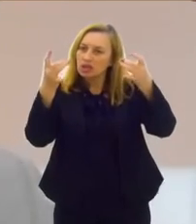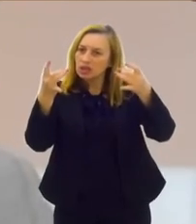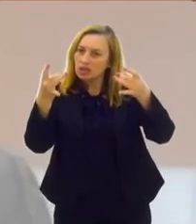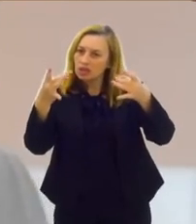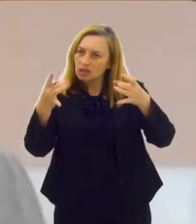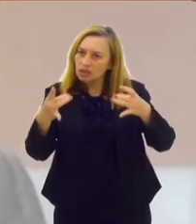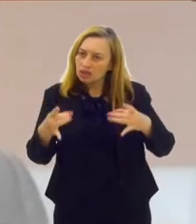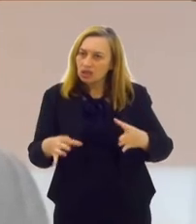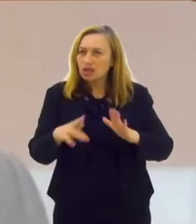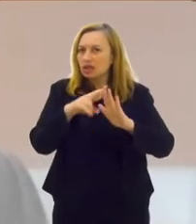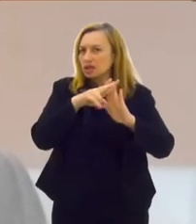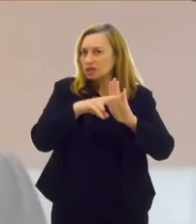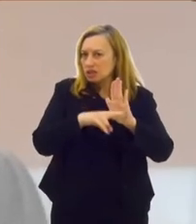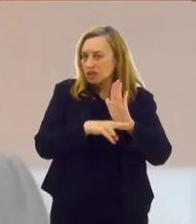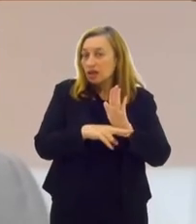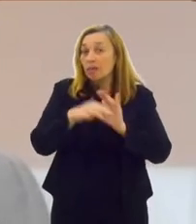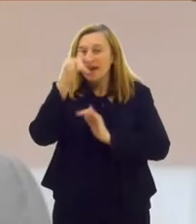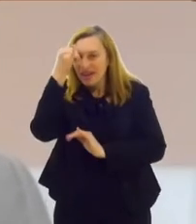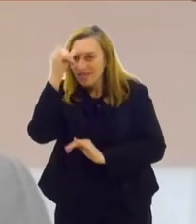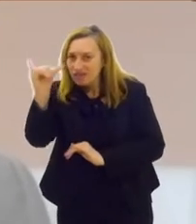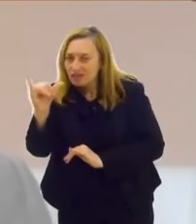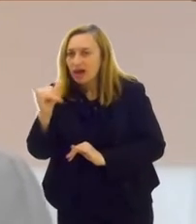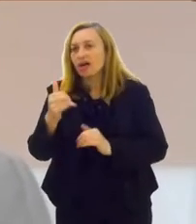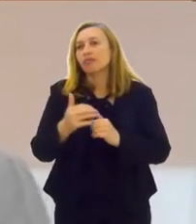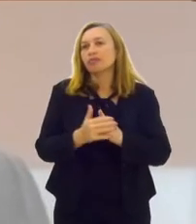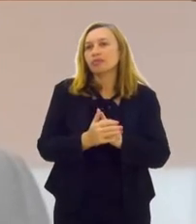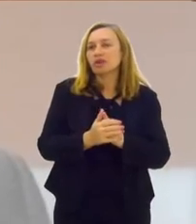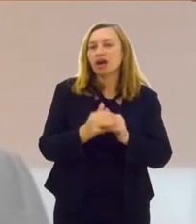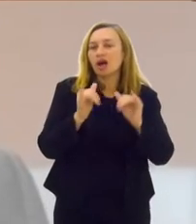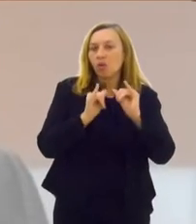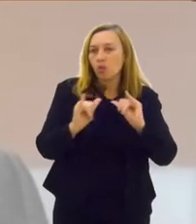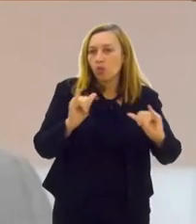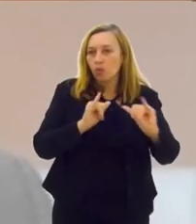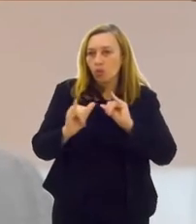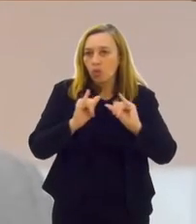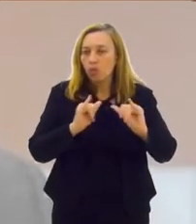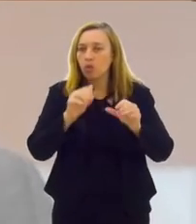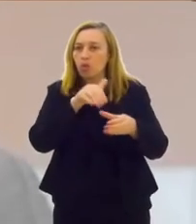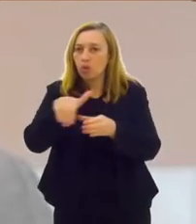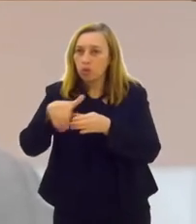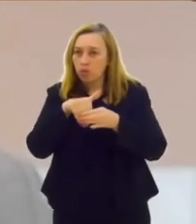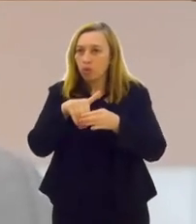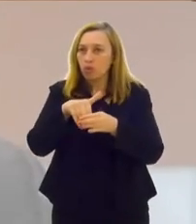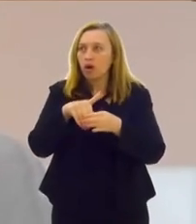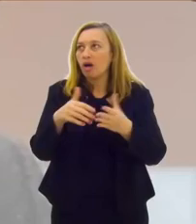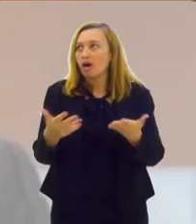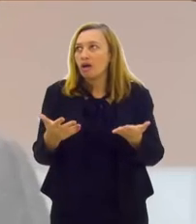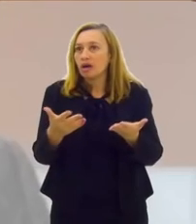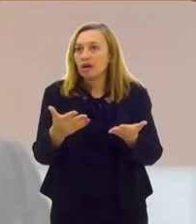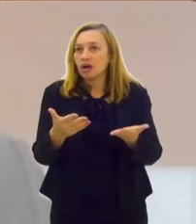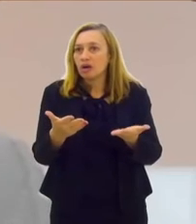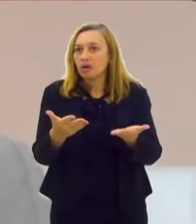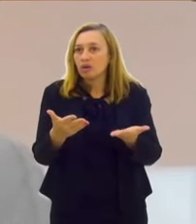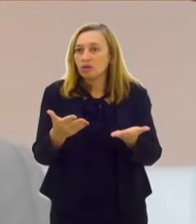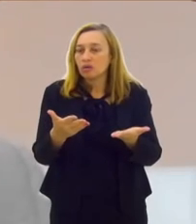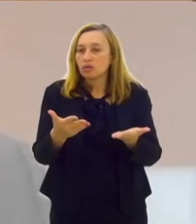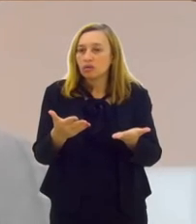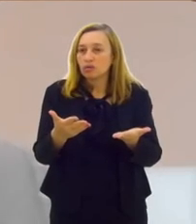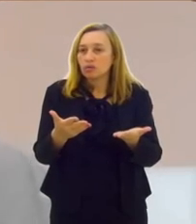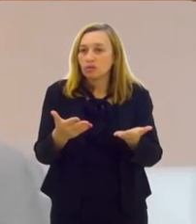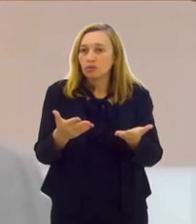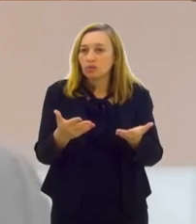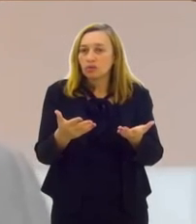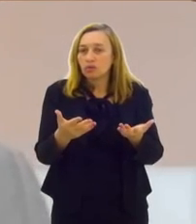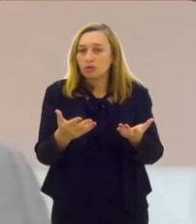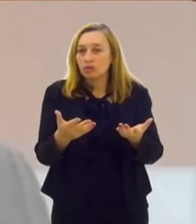definir certas regras a fim de evitar que a propaganda eleitoral descambe para uma